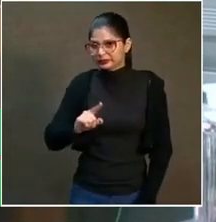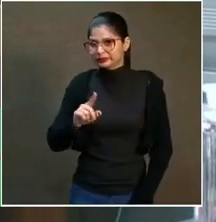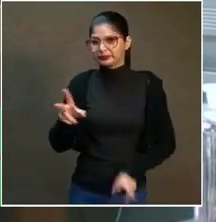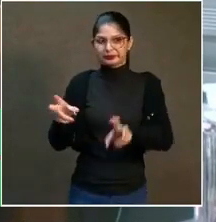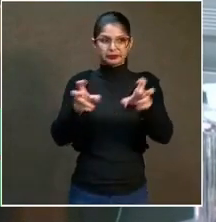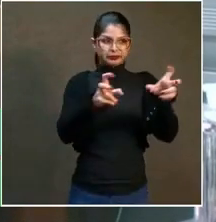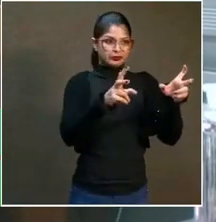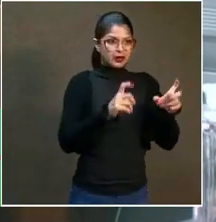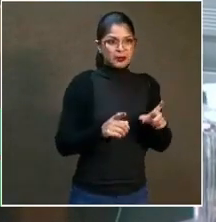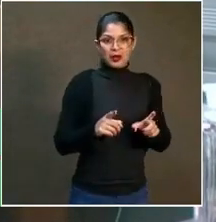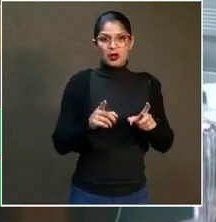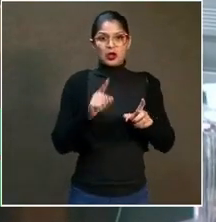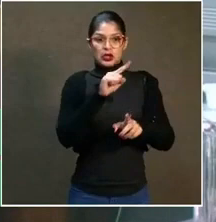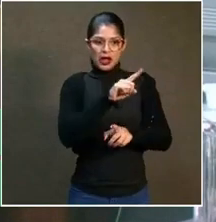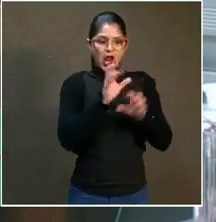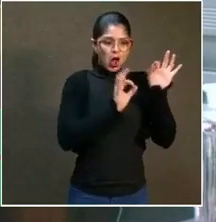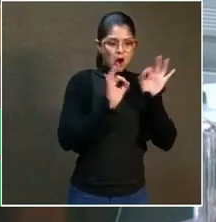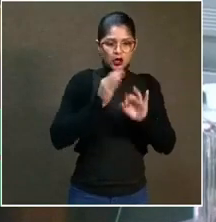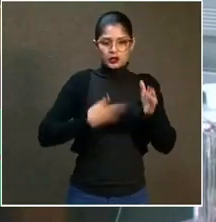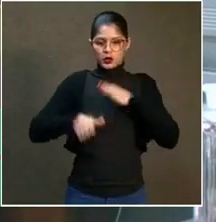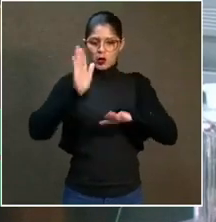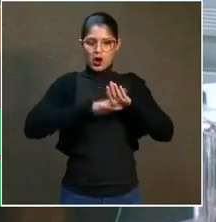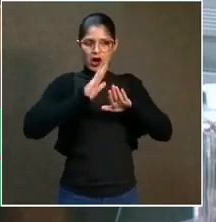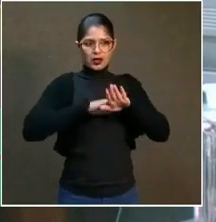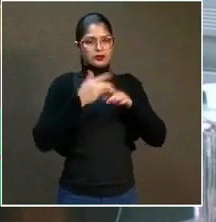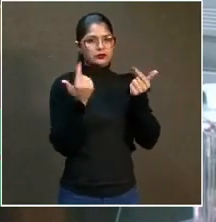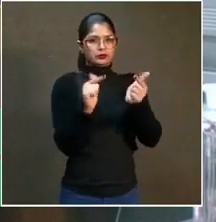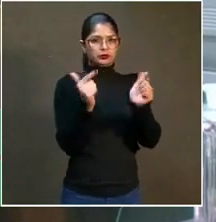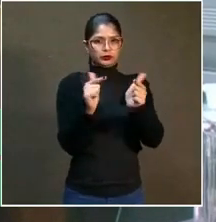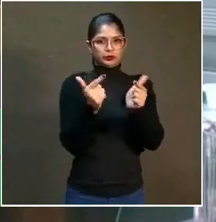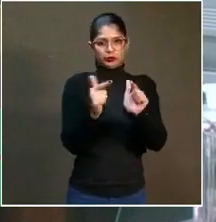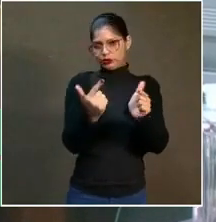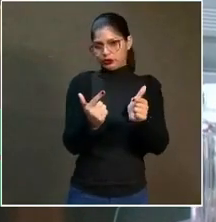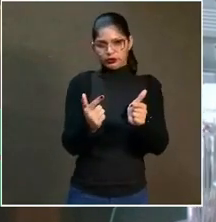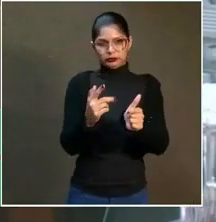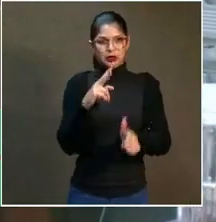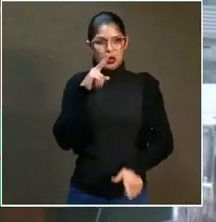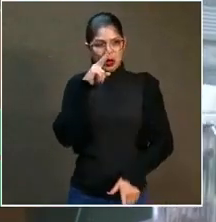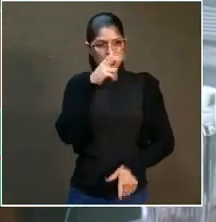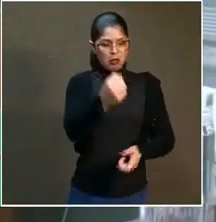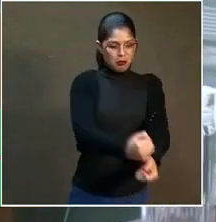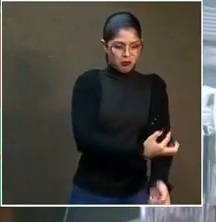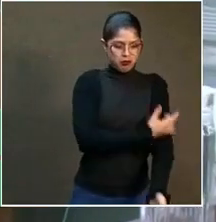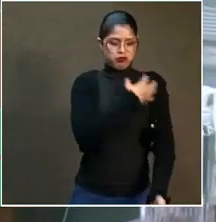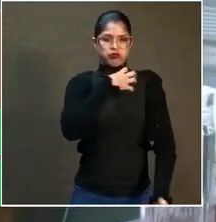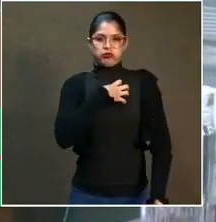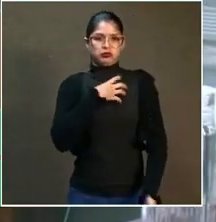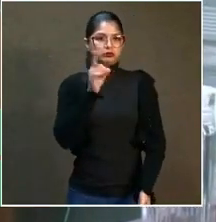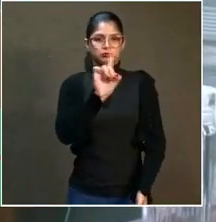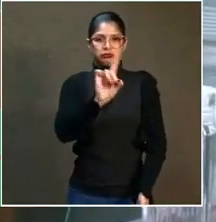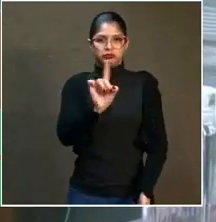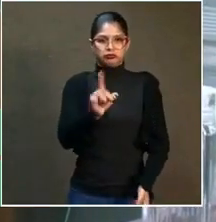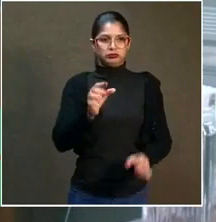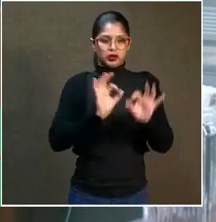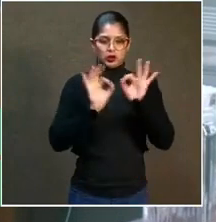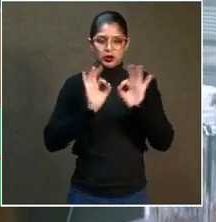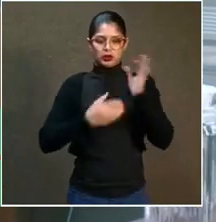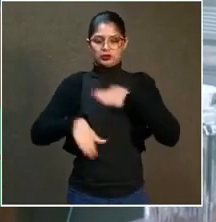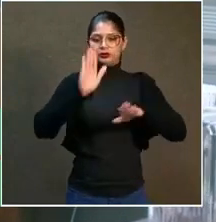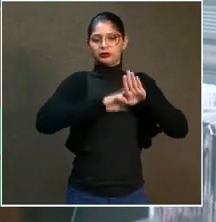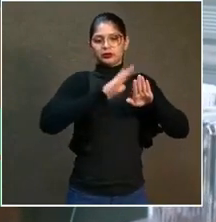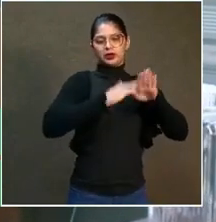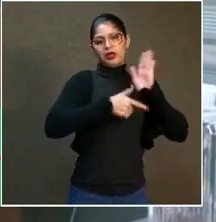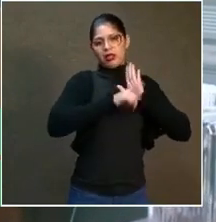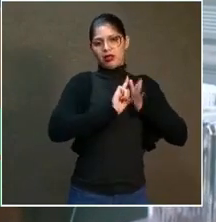premeditação que não teve. Foi vendido que não teve violenta emoção porque ele premeditou. Não, ele não premeditou e teve violenta emoção,